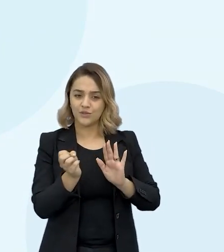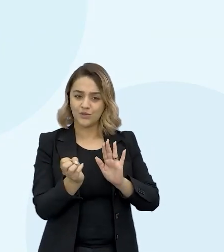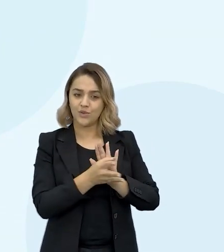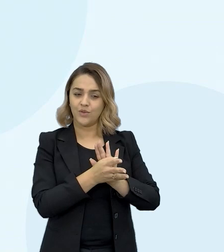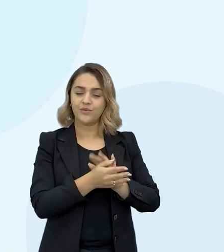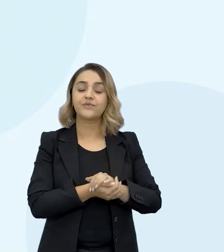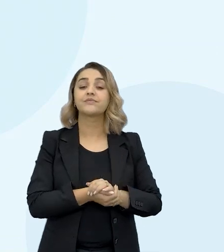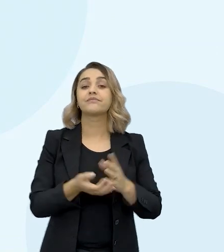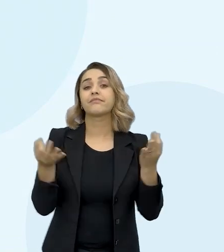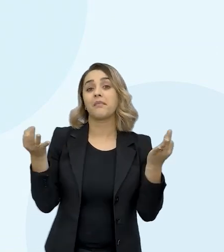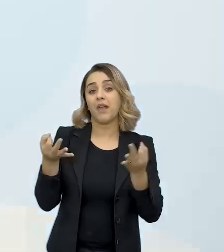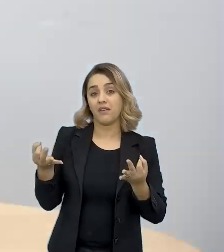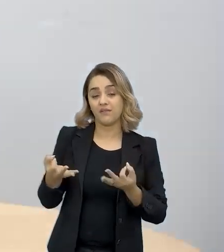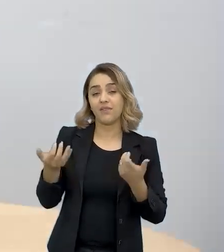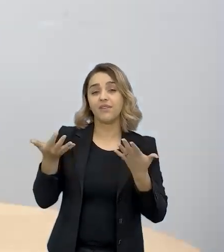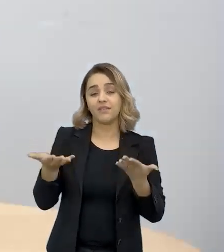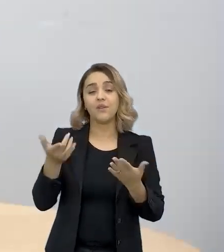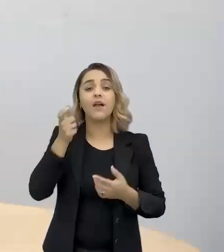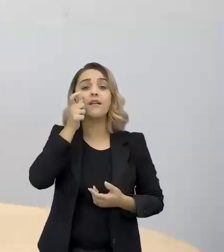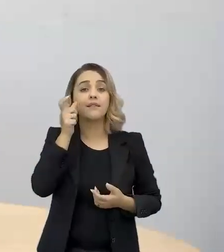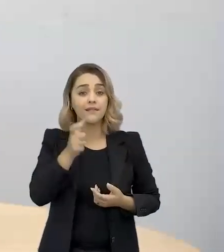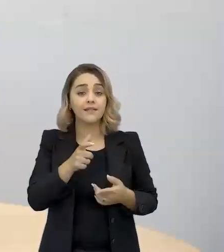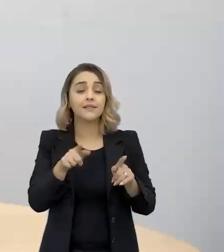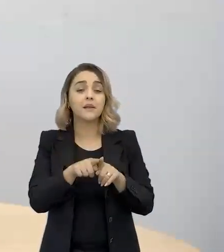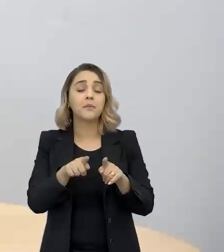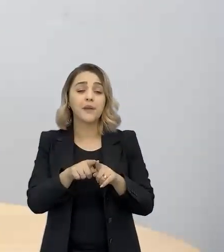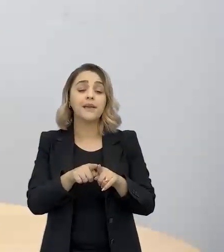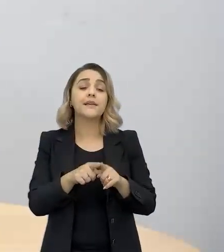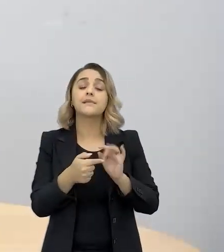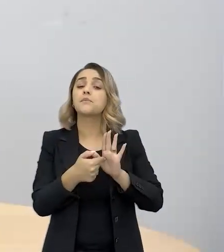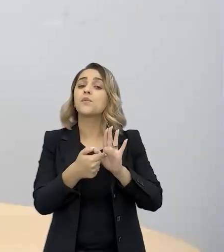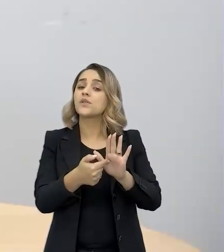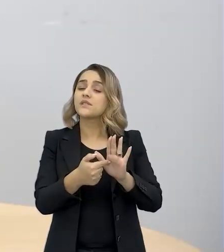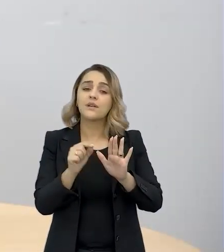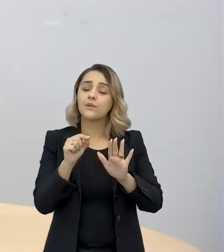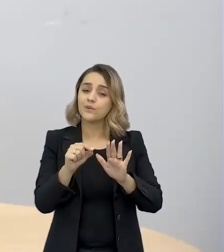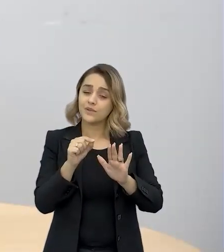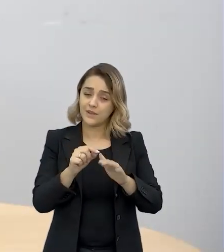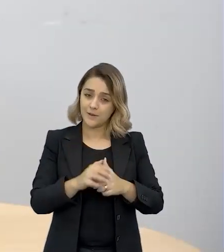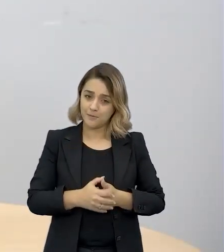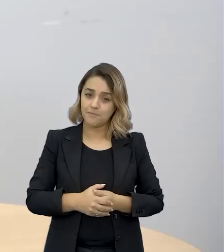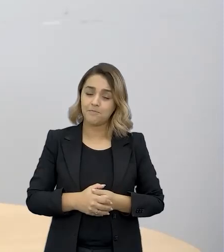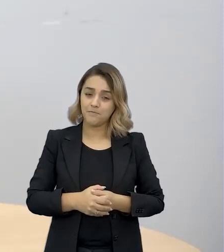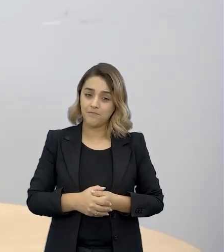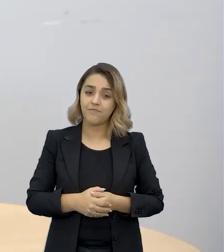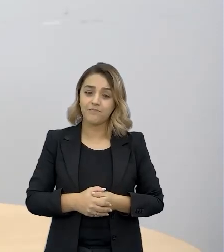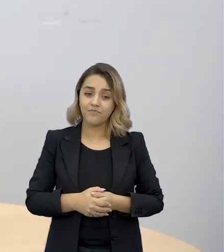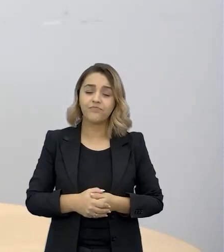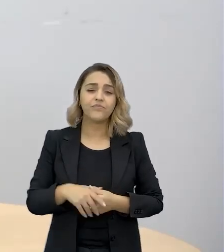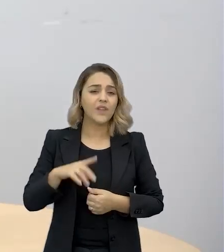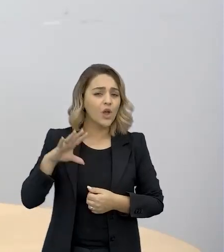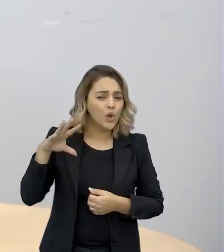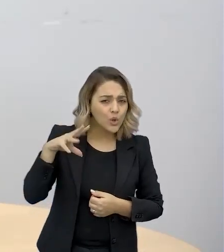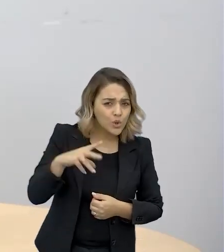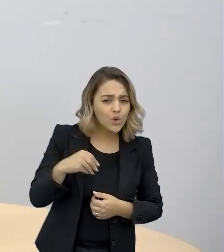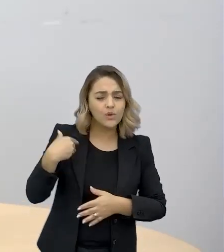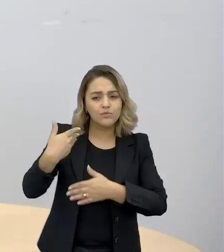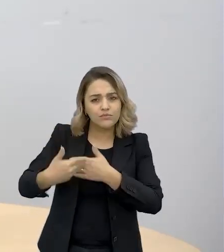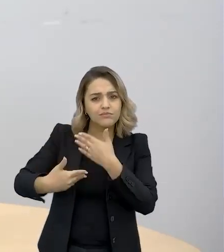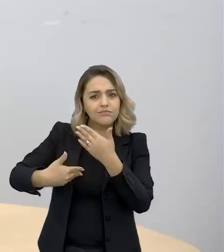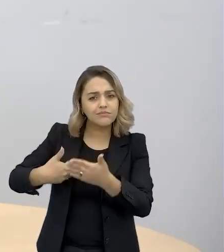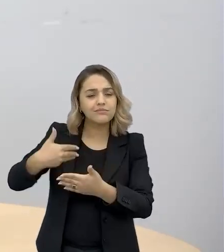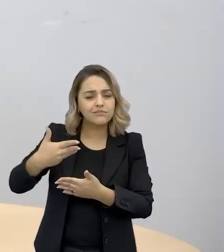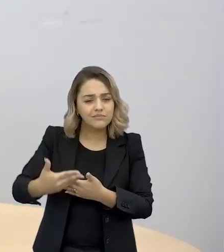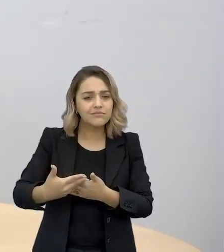Perfeito. Inclusive, é interessante a gente destacar que, na verdade, todo esse procedimento, ele está